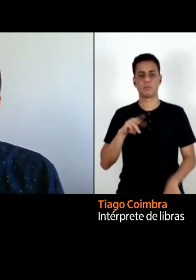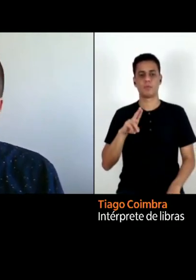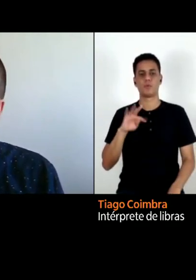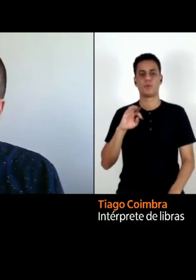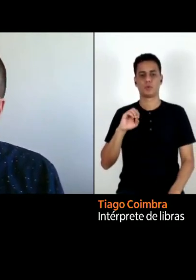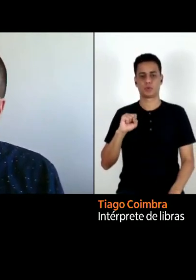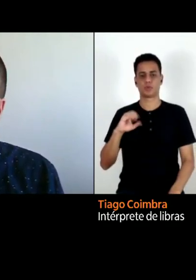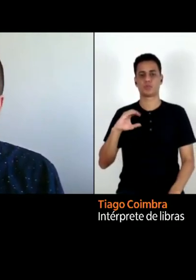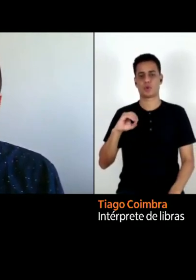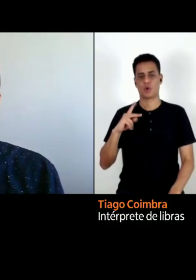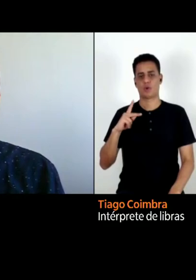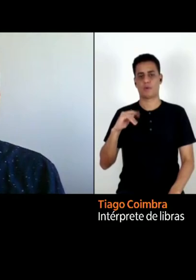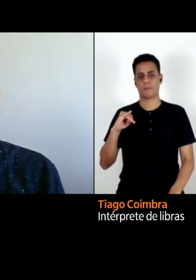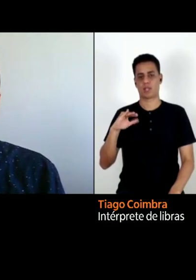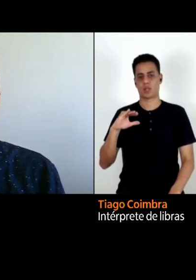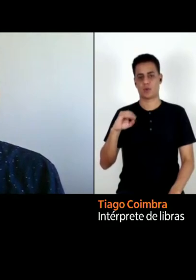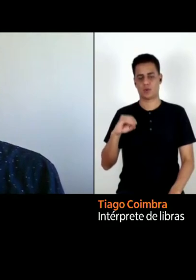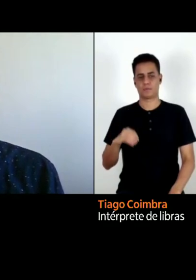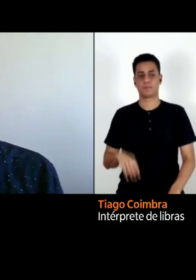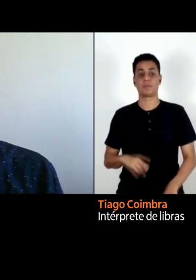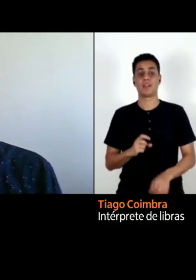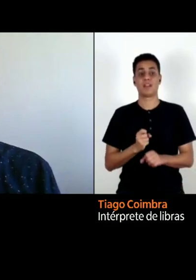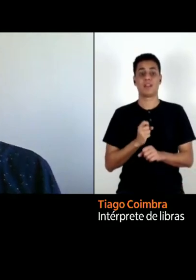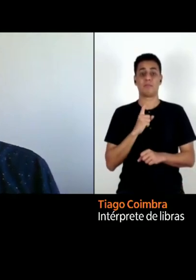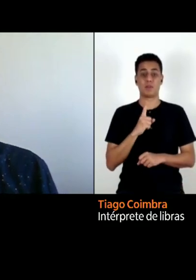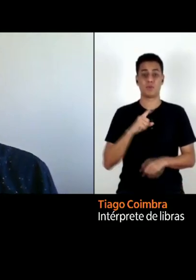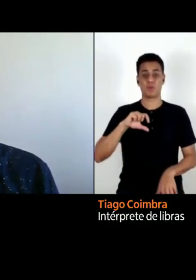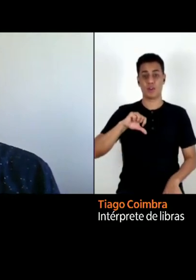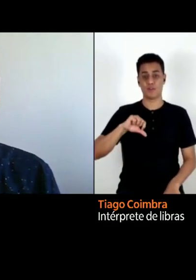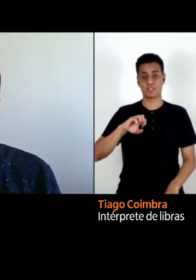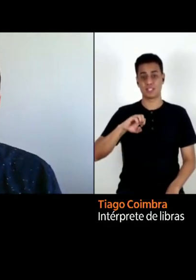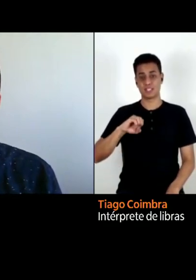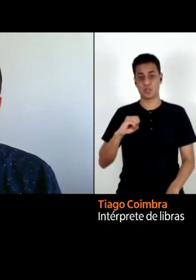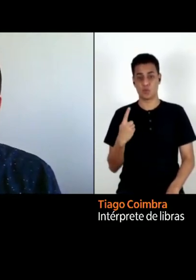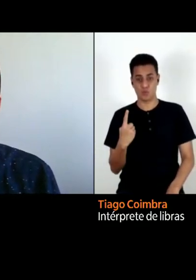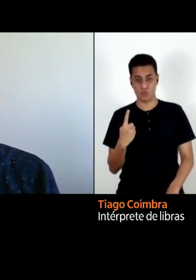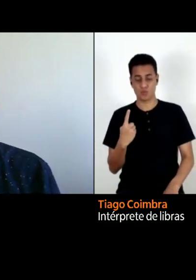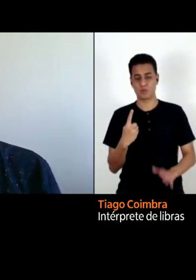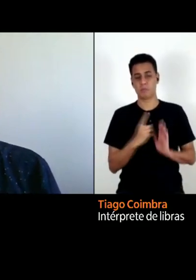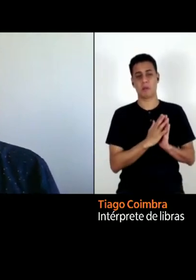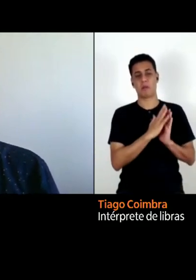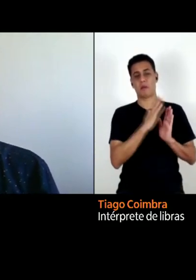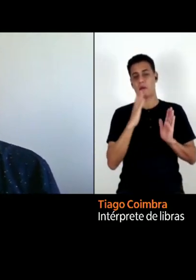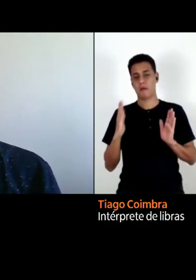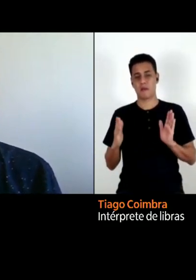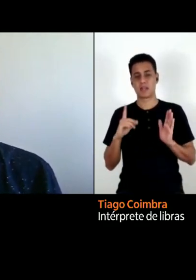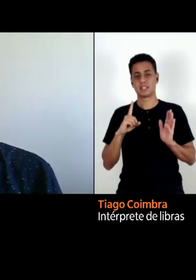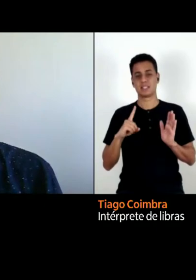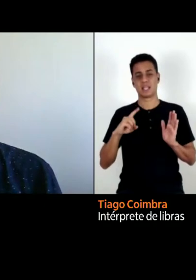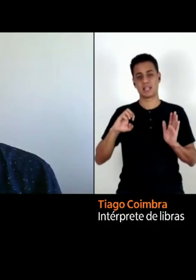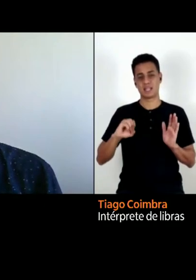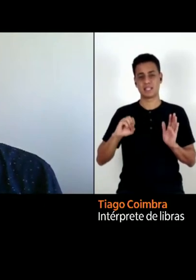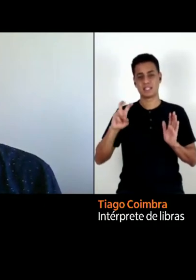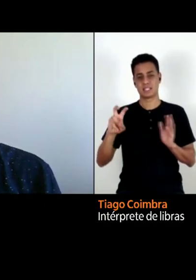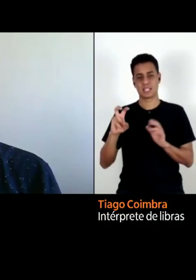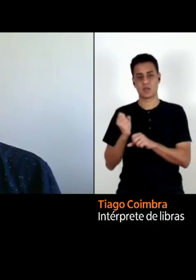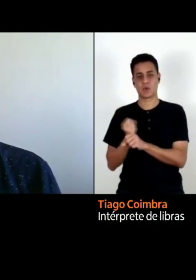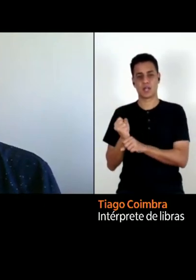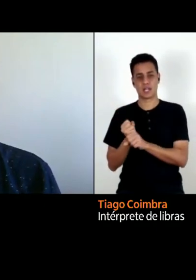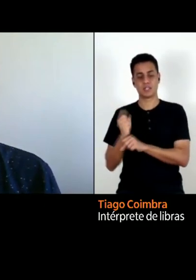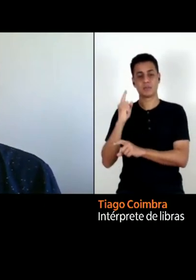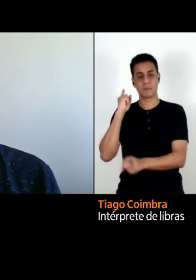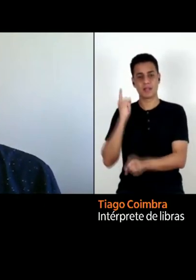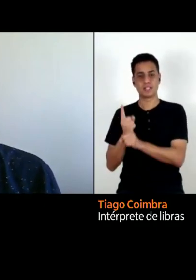Datado de 1901, passaram-se mais de 105 anos para se descobrir a